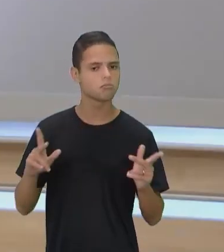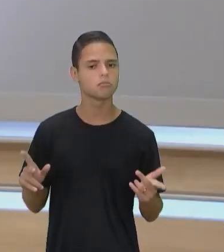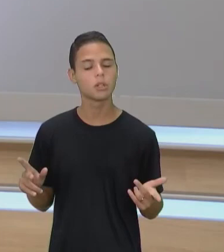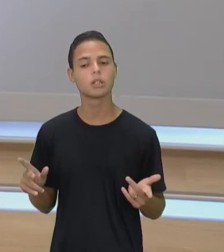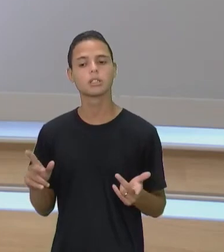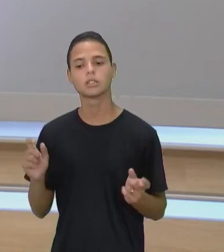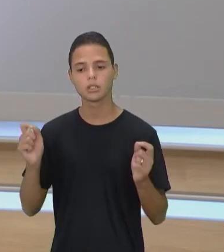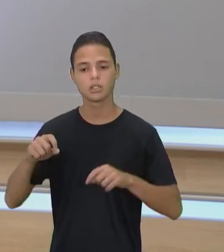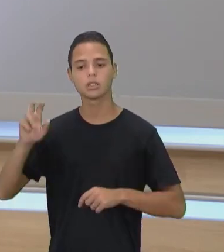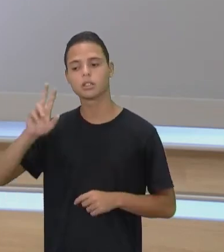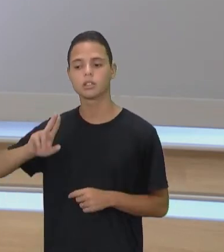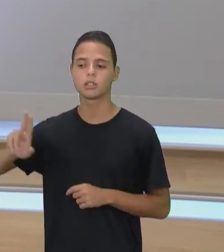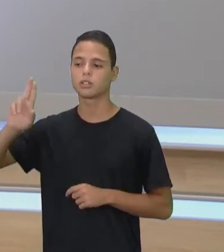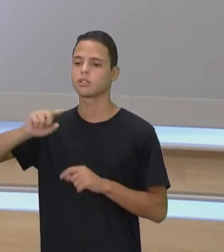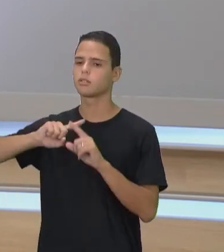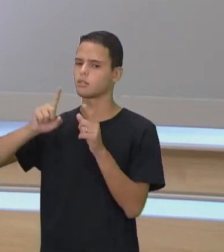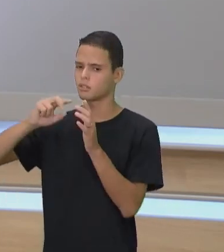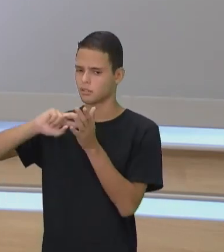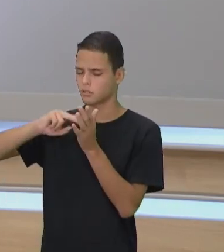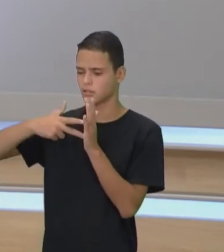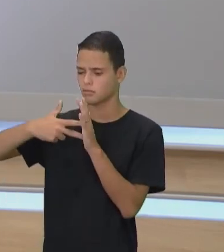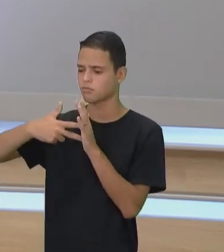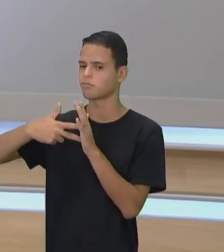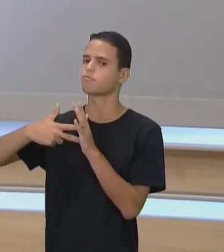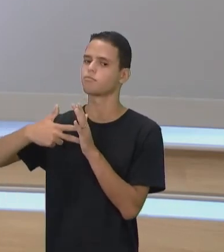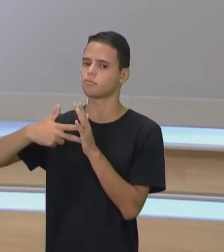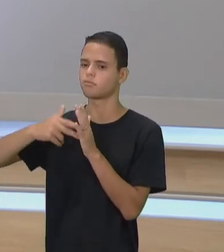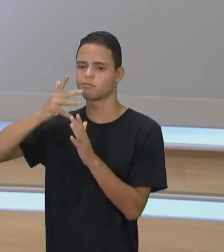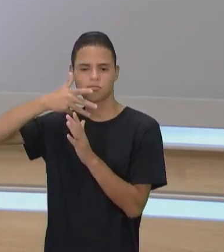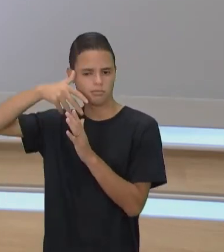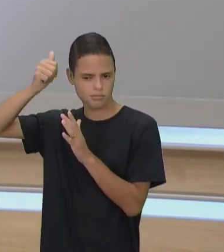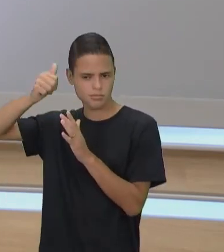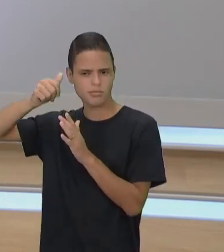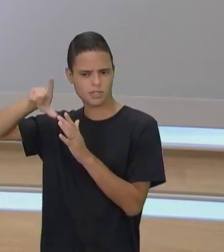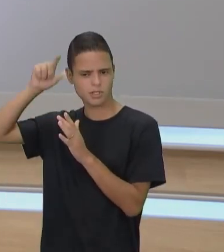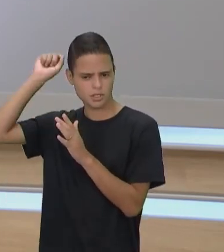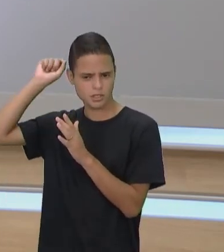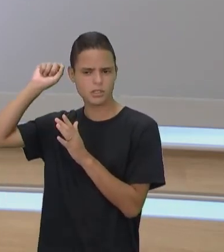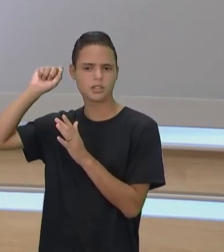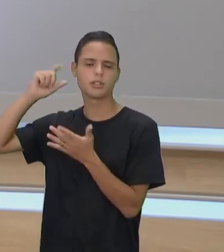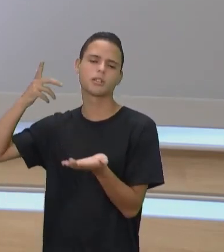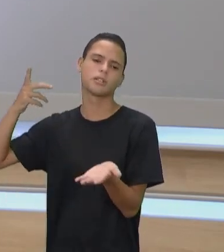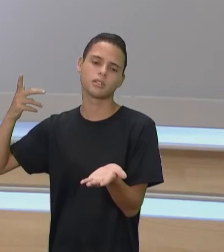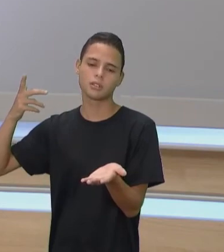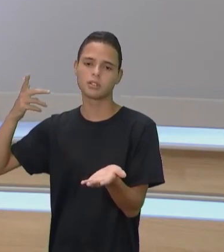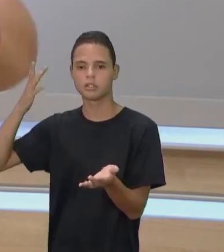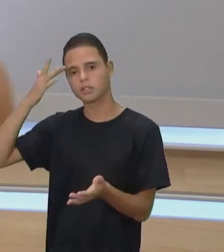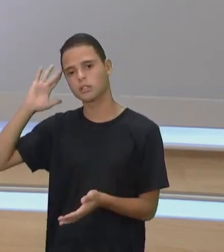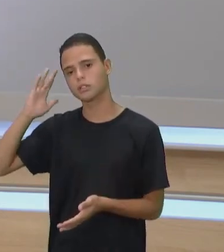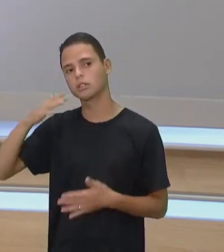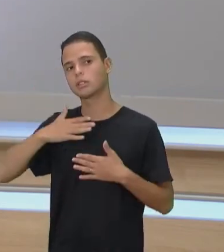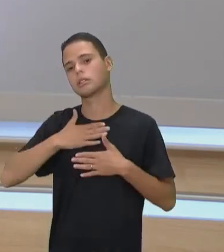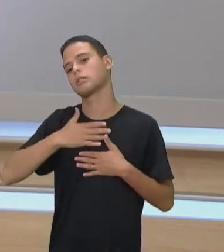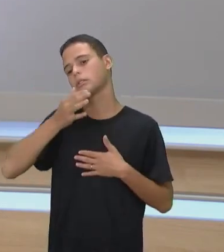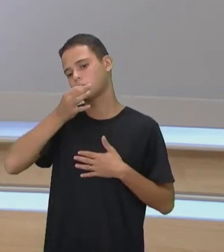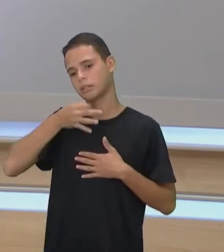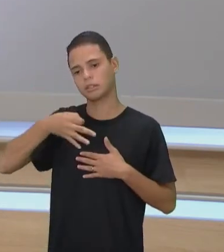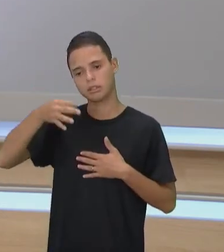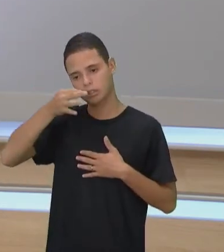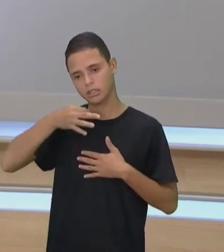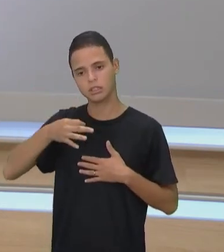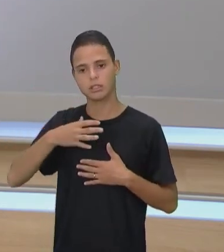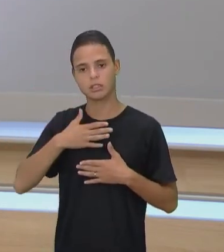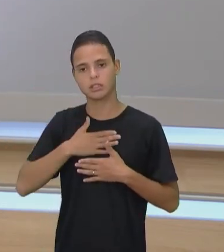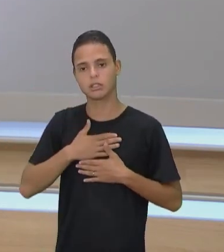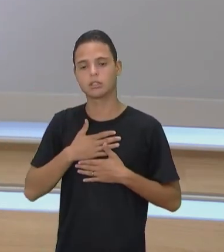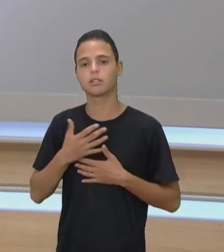maior, mas isso também não significa que ele seja a melhor opção. Eu vou arriscar dizer, e eu posso estar muito errado, que